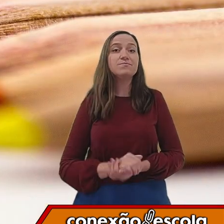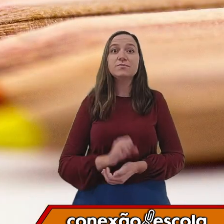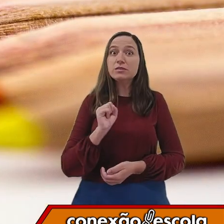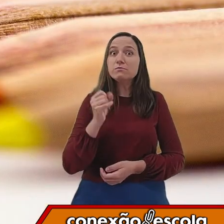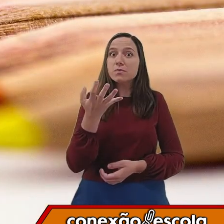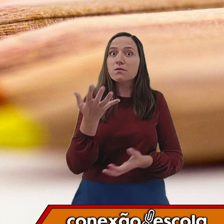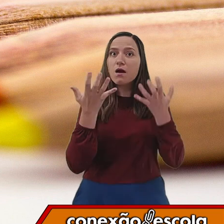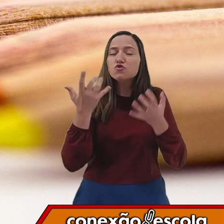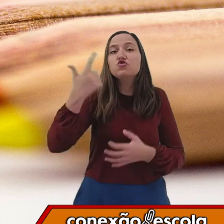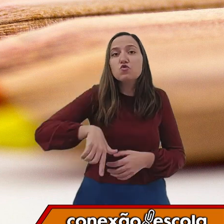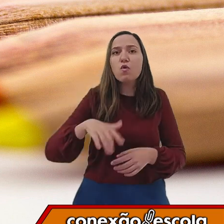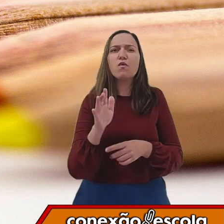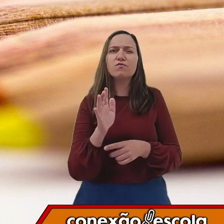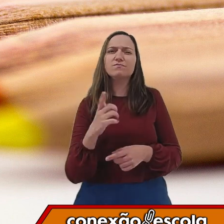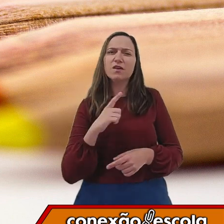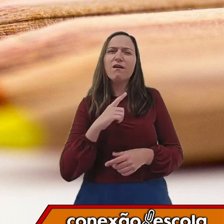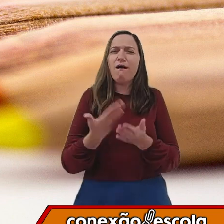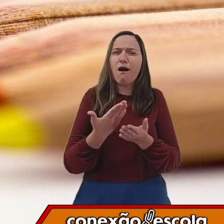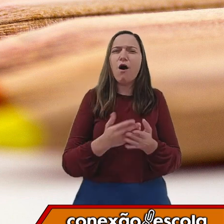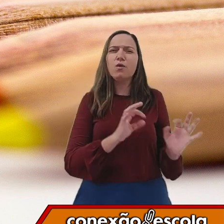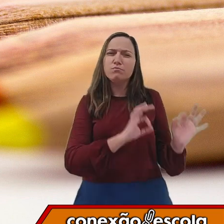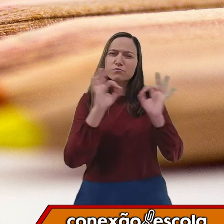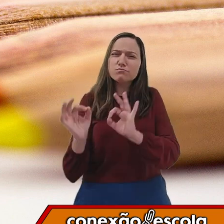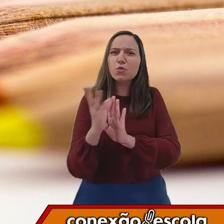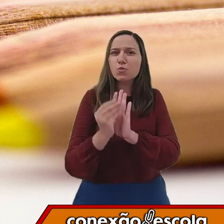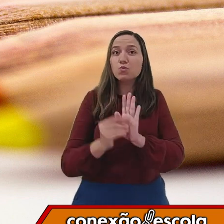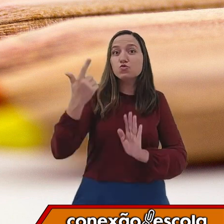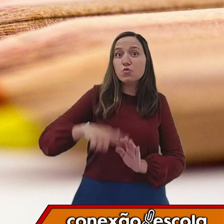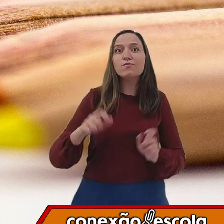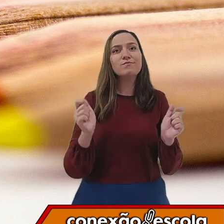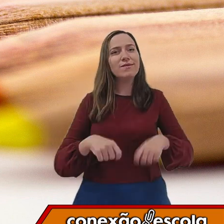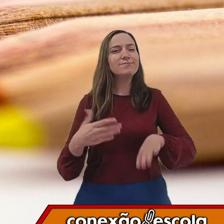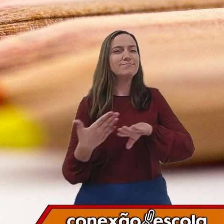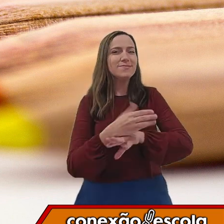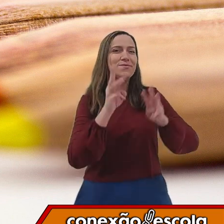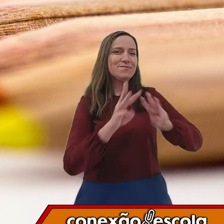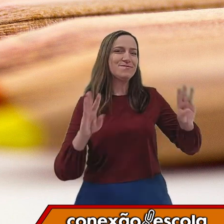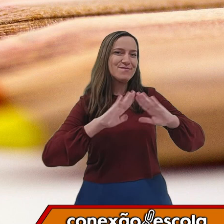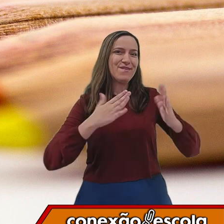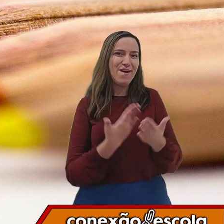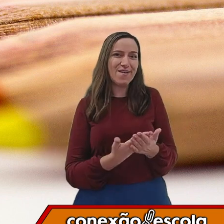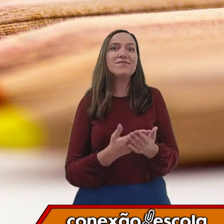queira revisar o conteúdo, acesse o portal Conexão Escola. Não deixe de realizar